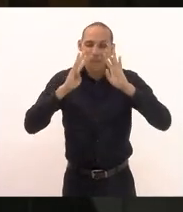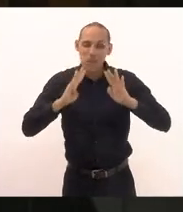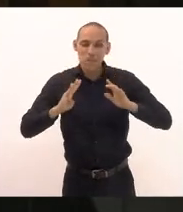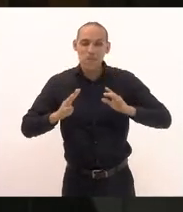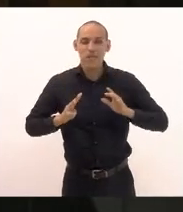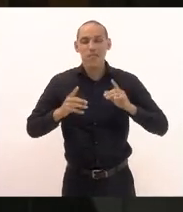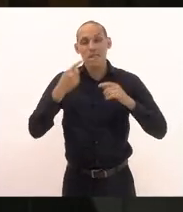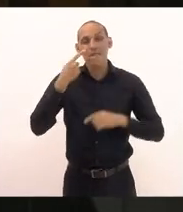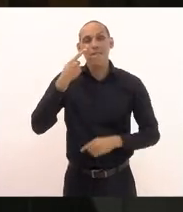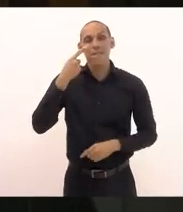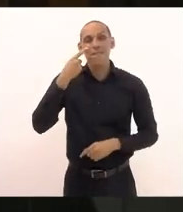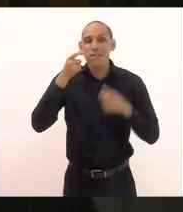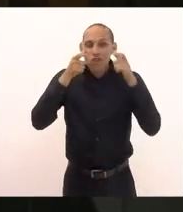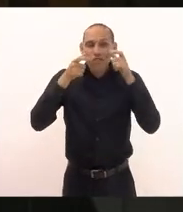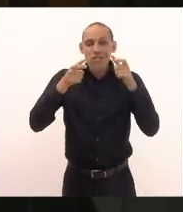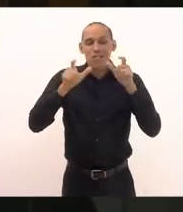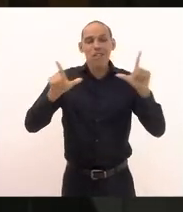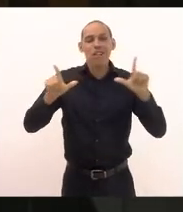pela TV Alerj.